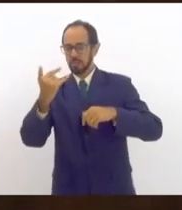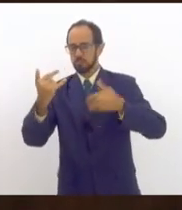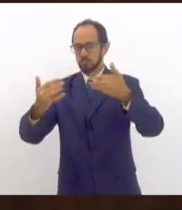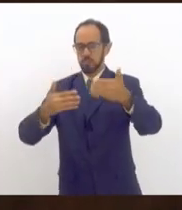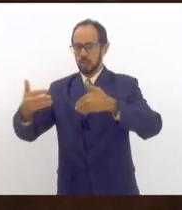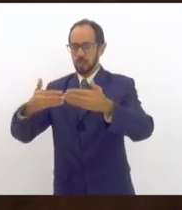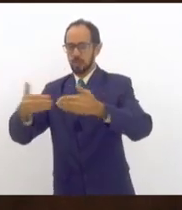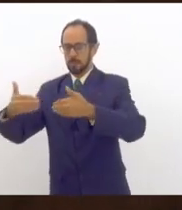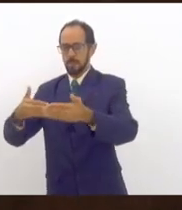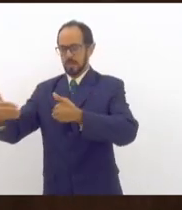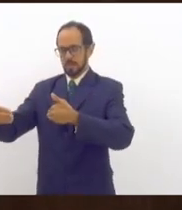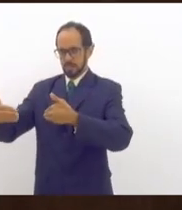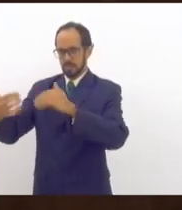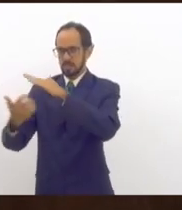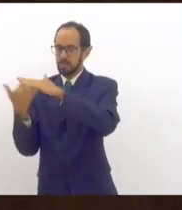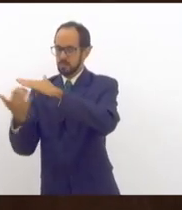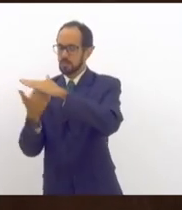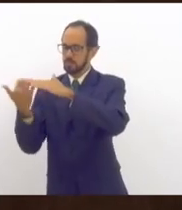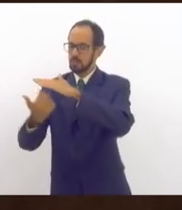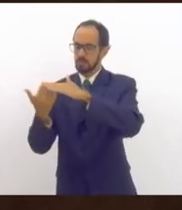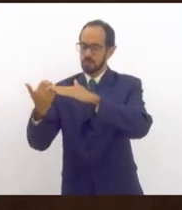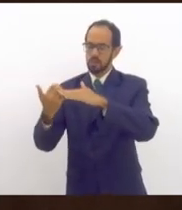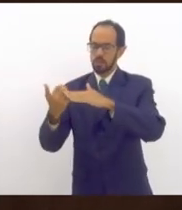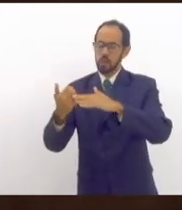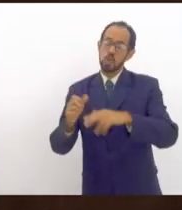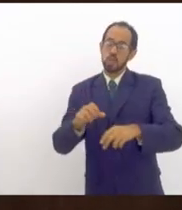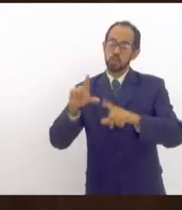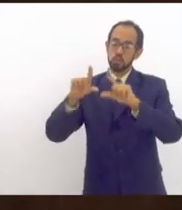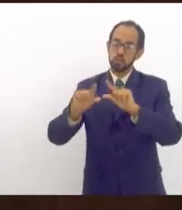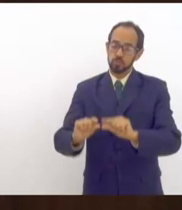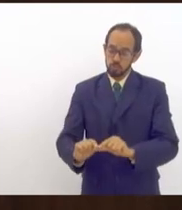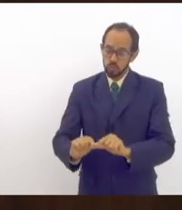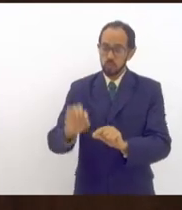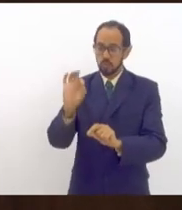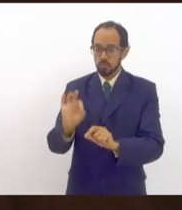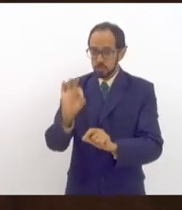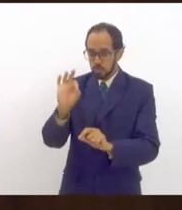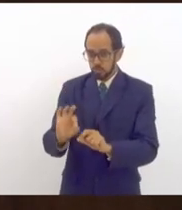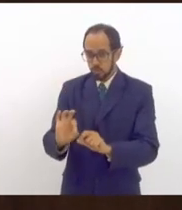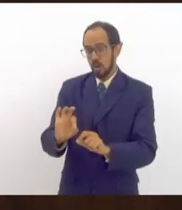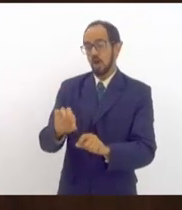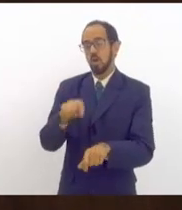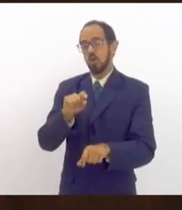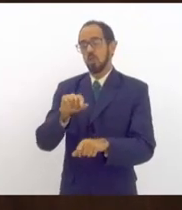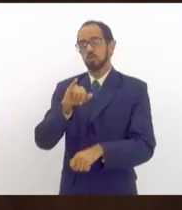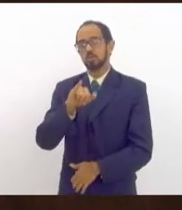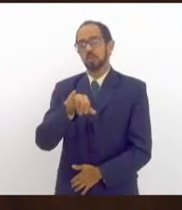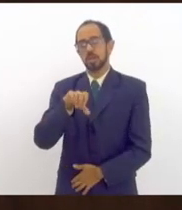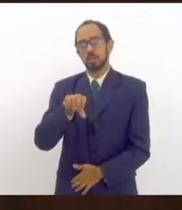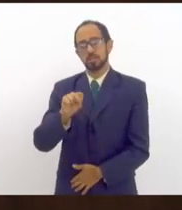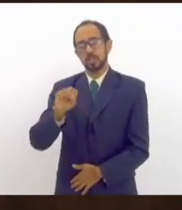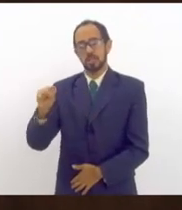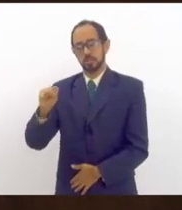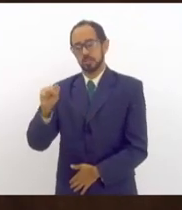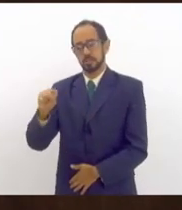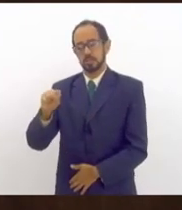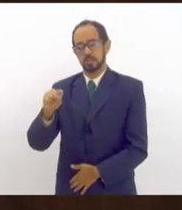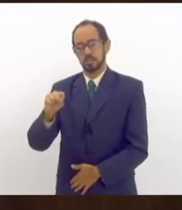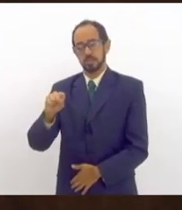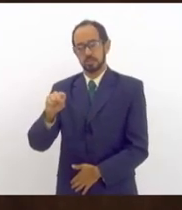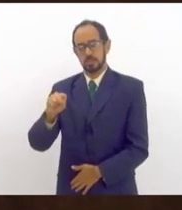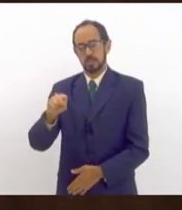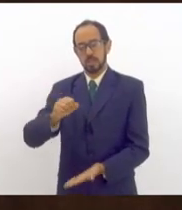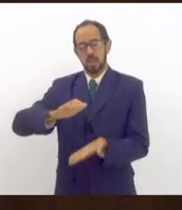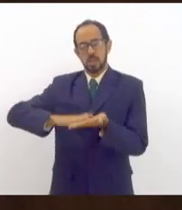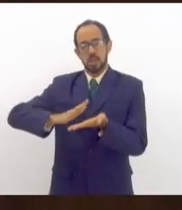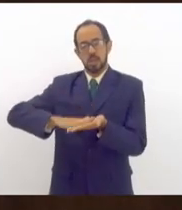empresas diminuindo uma pequena um pequeno percentual na alíquota de ISS cobrado